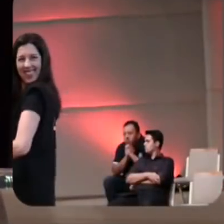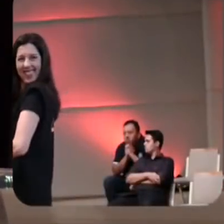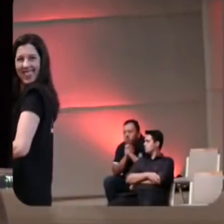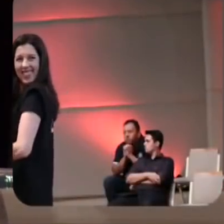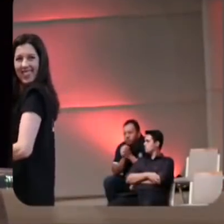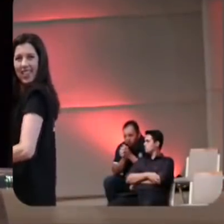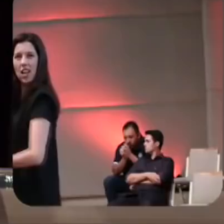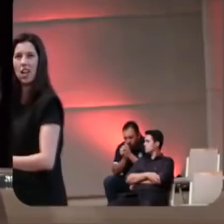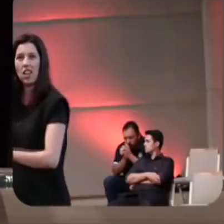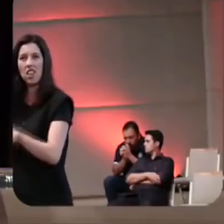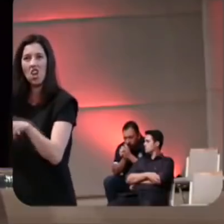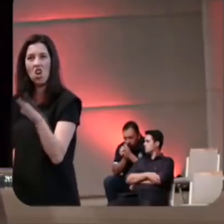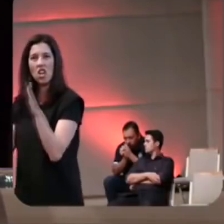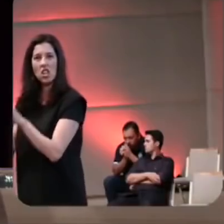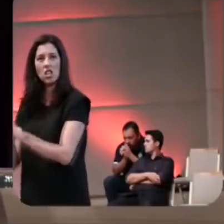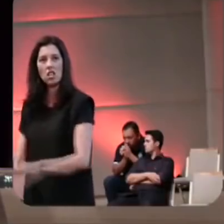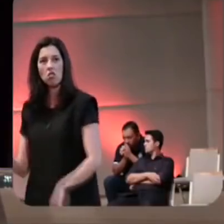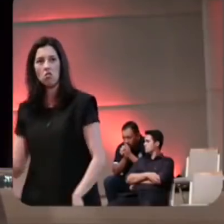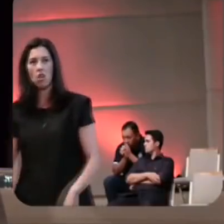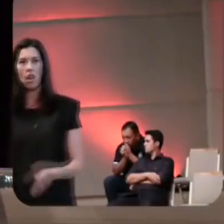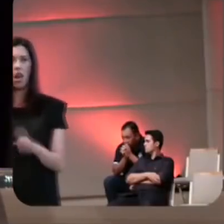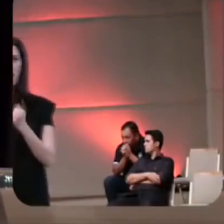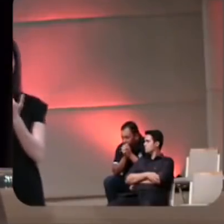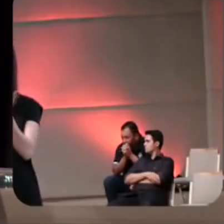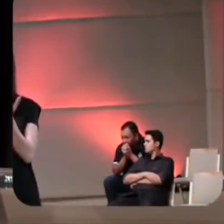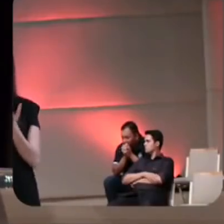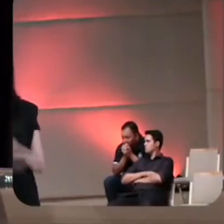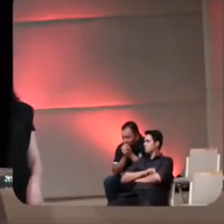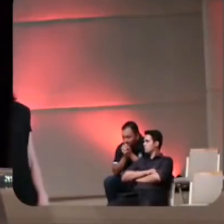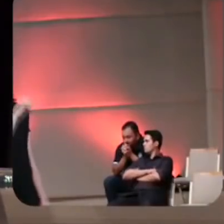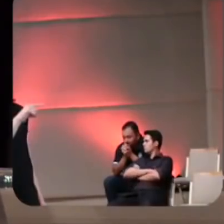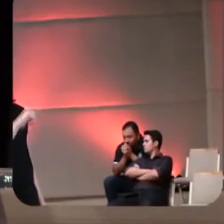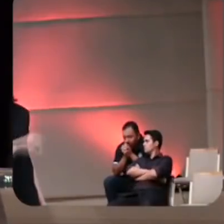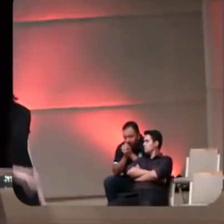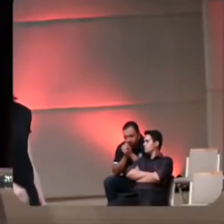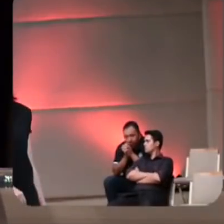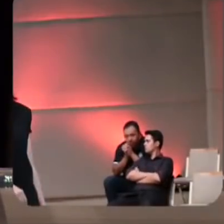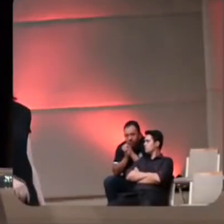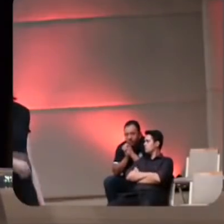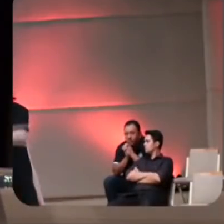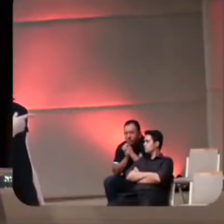Escuta aqui. Quem te mandou correr atrás lá?